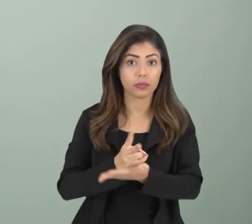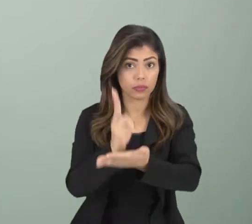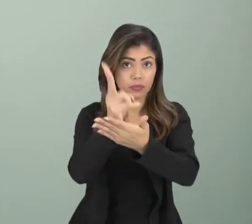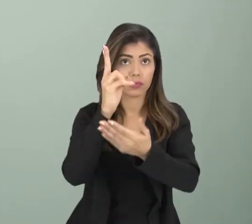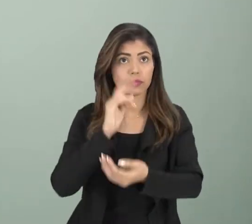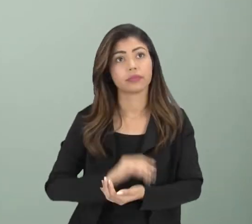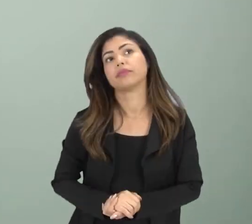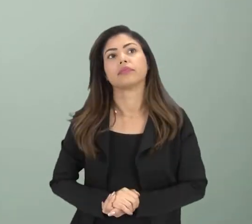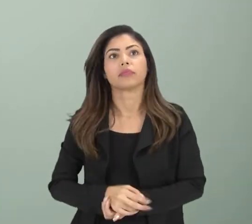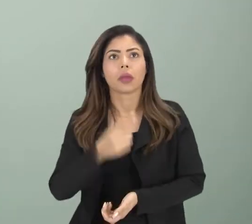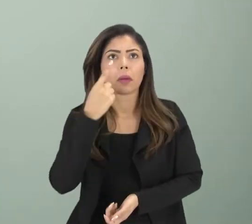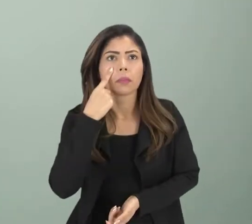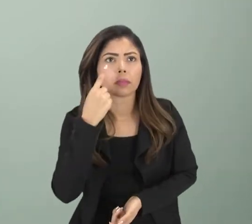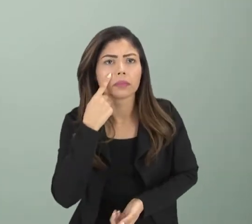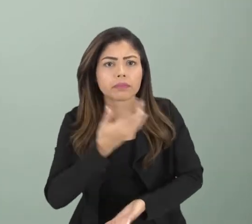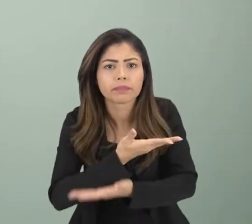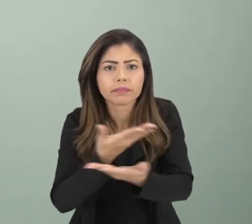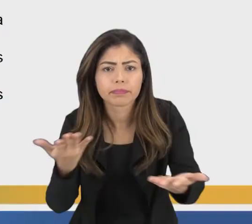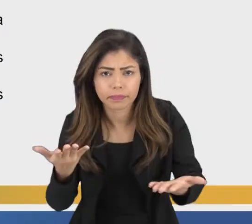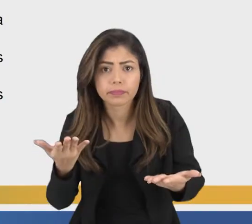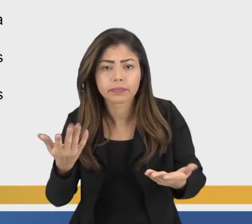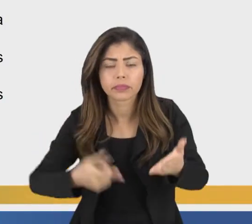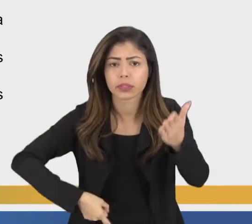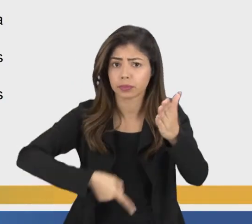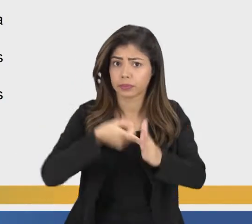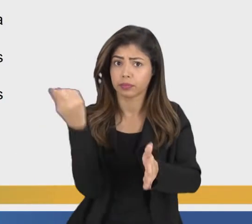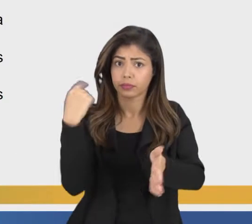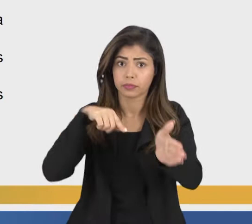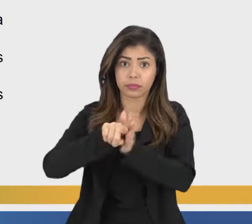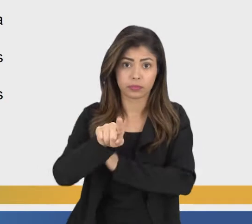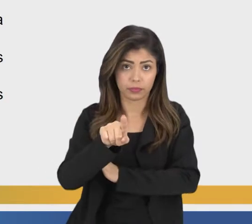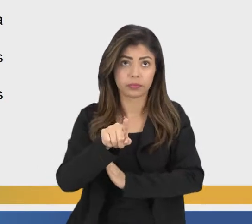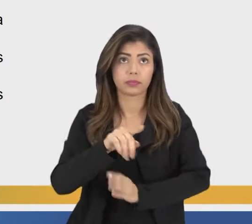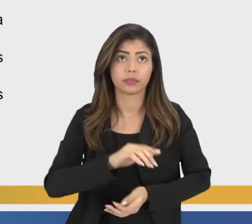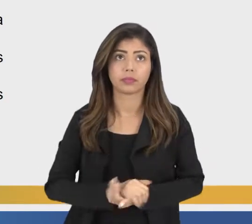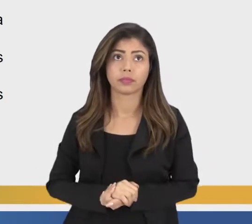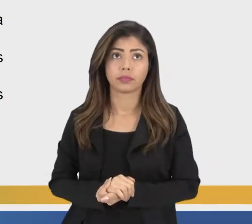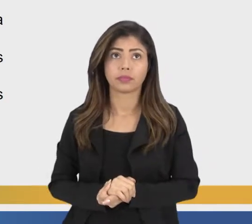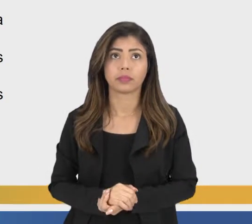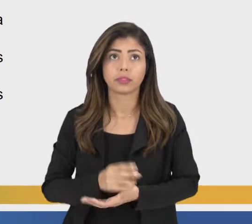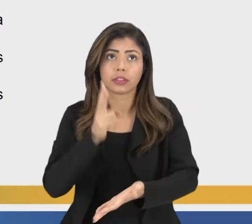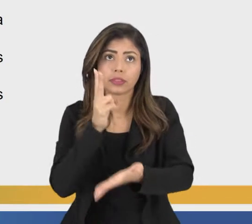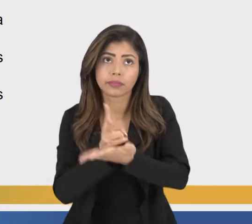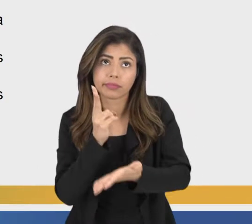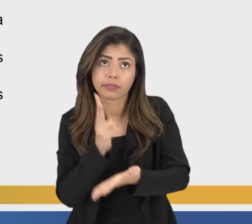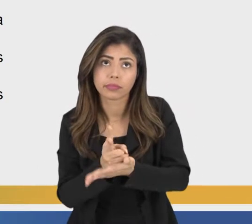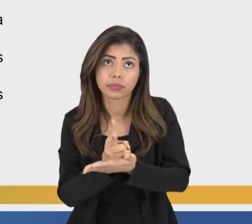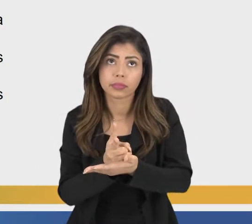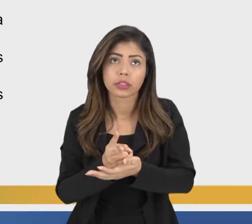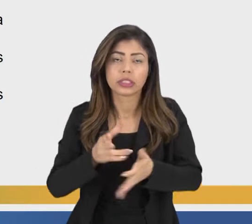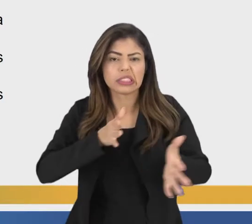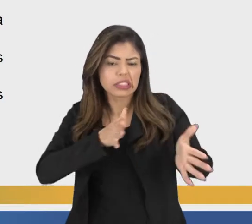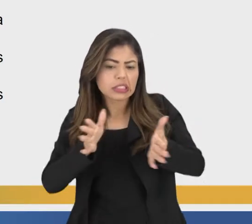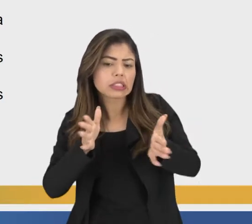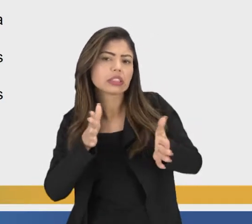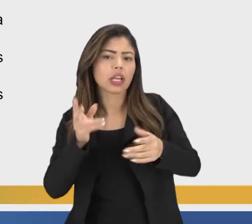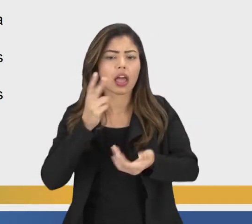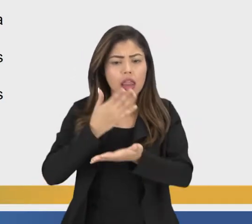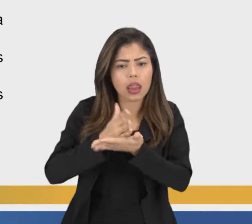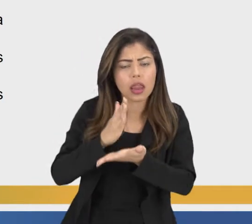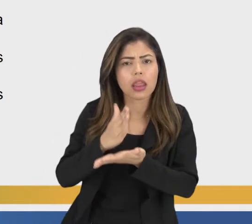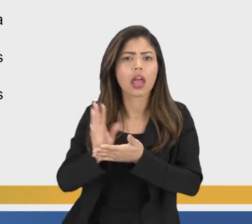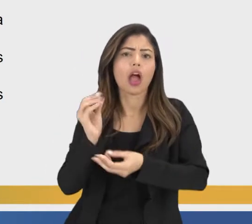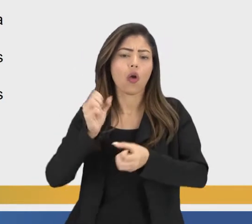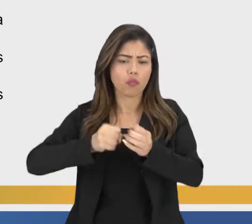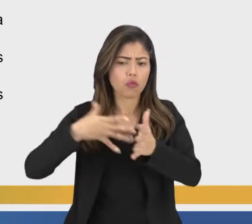então? Visualizem a nossa primeira questão. Sempre naquela estratégia. Muitas